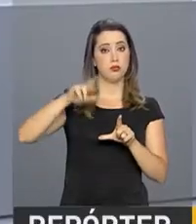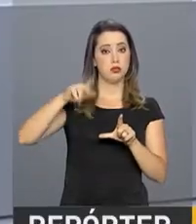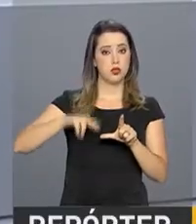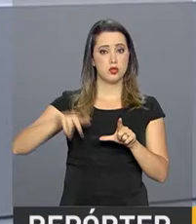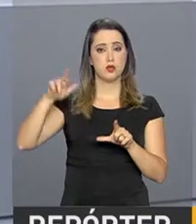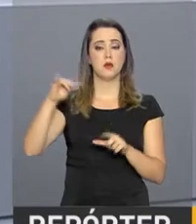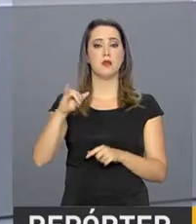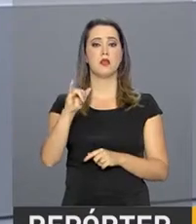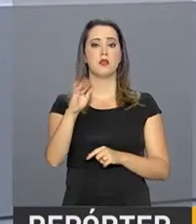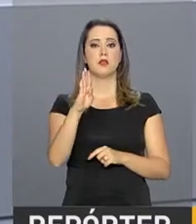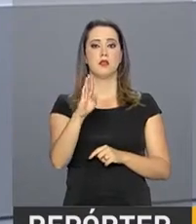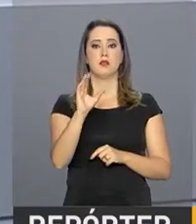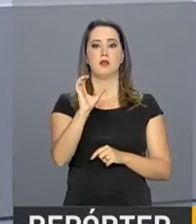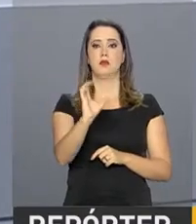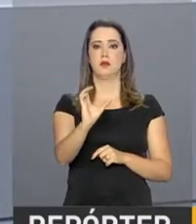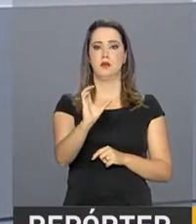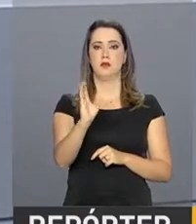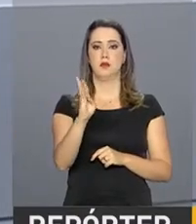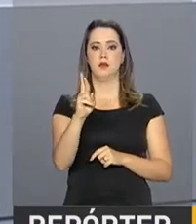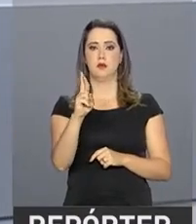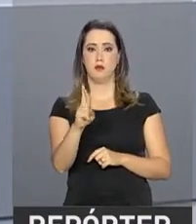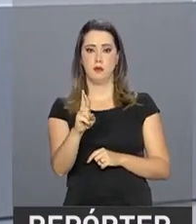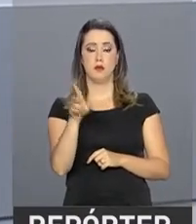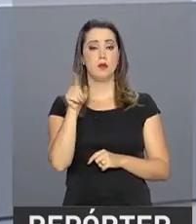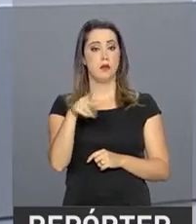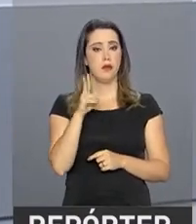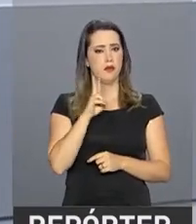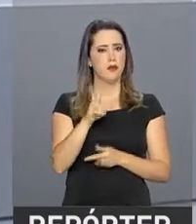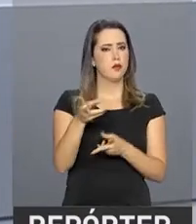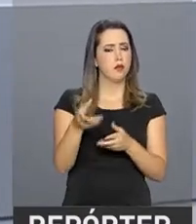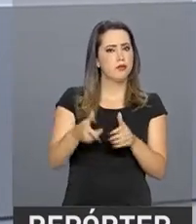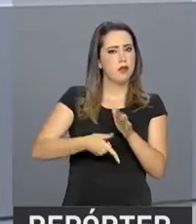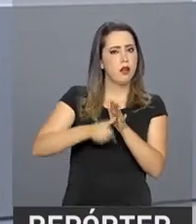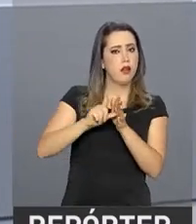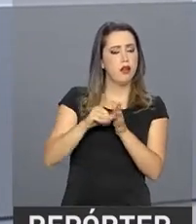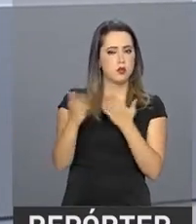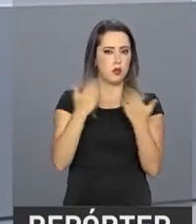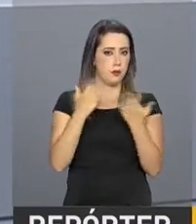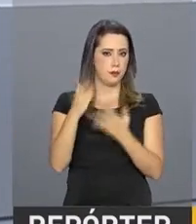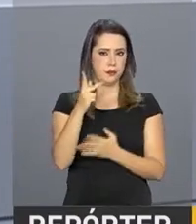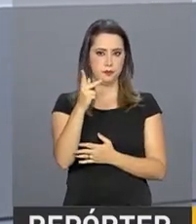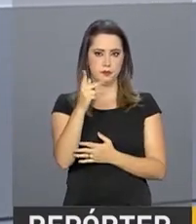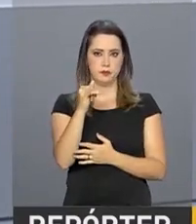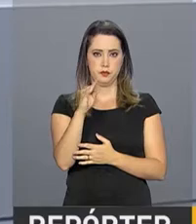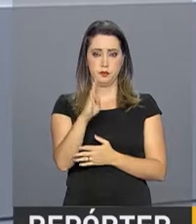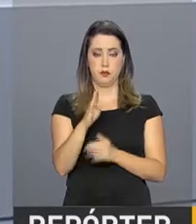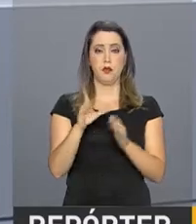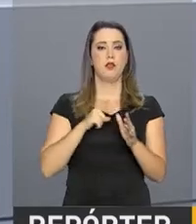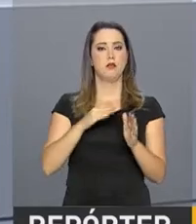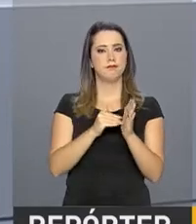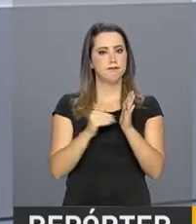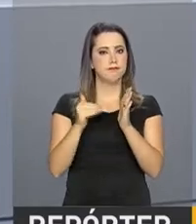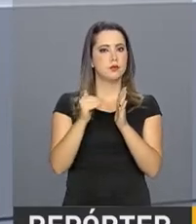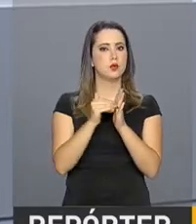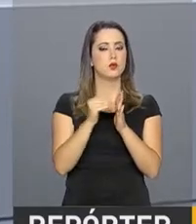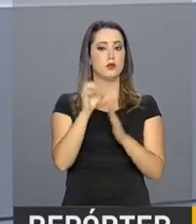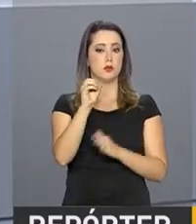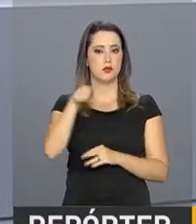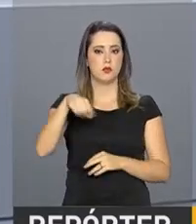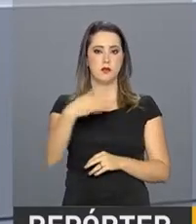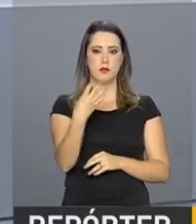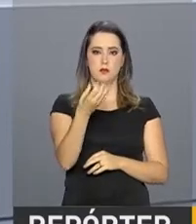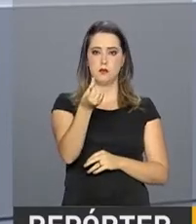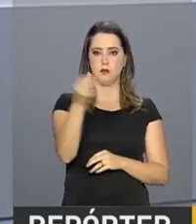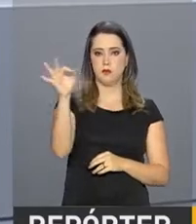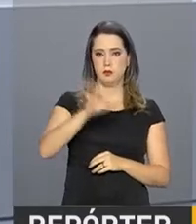econômica do banco central ibc-br considerado uma prévia do pib teve alta de 0,46 por cento